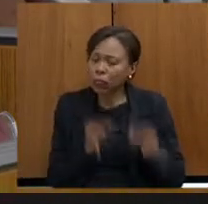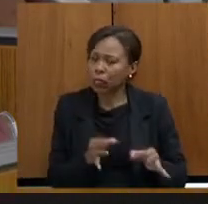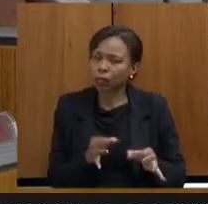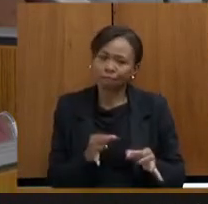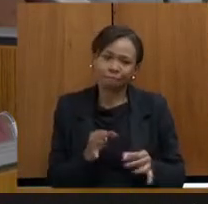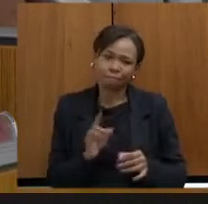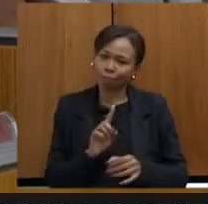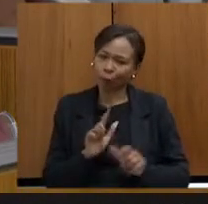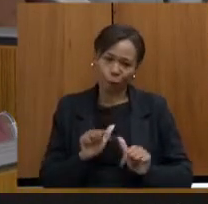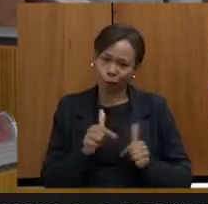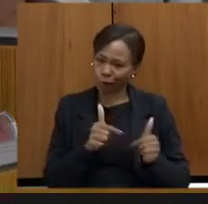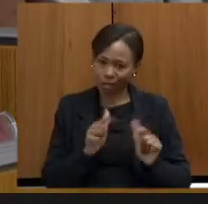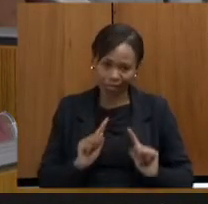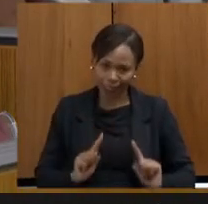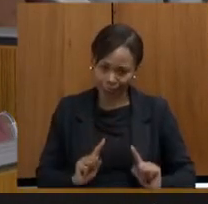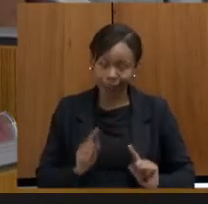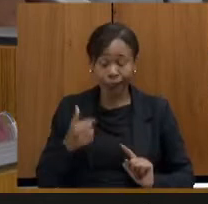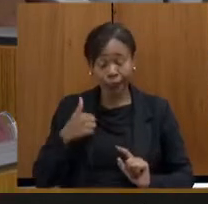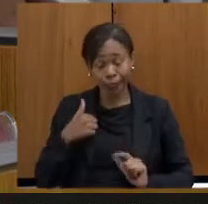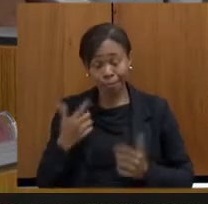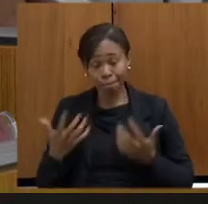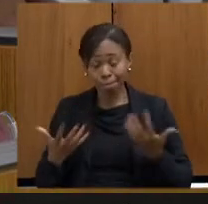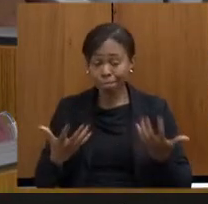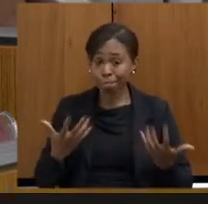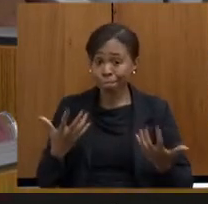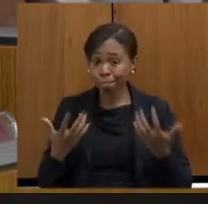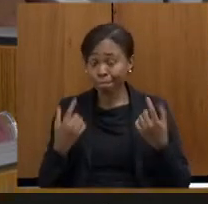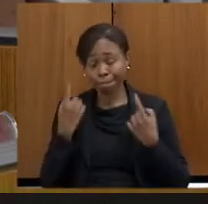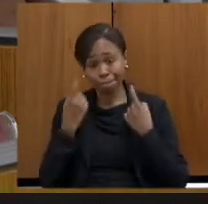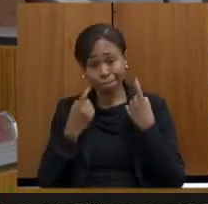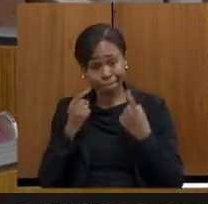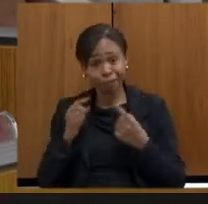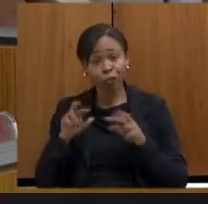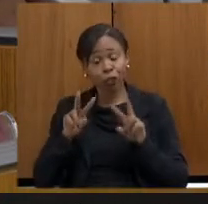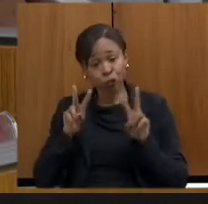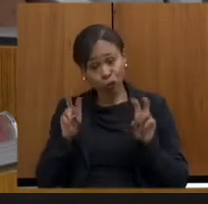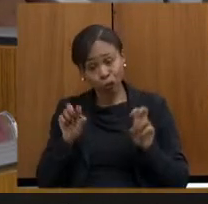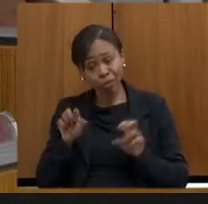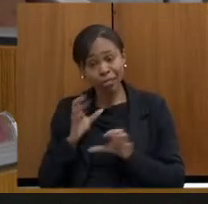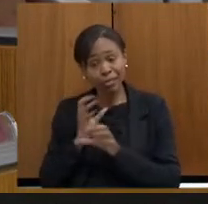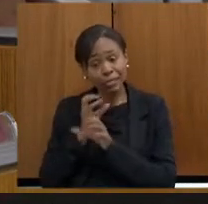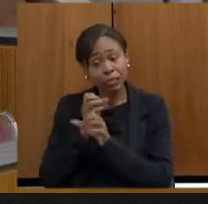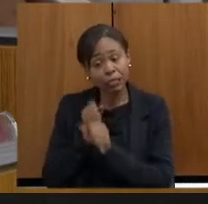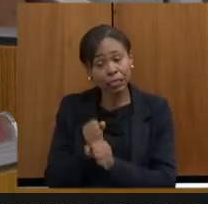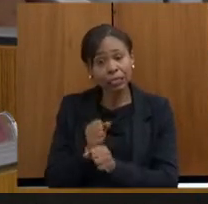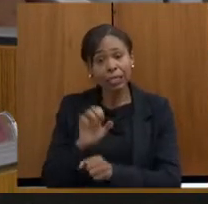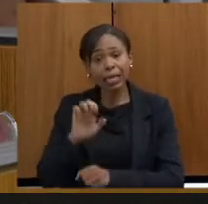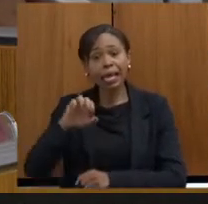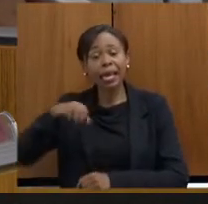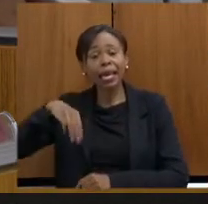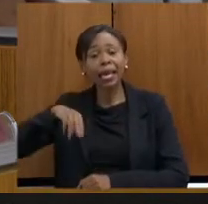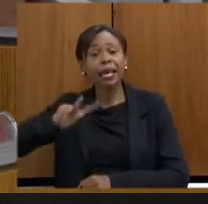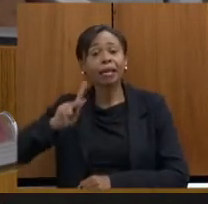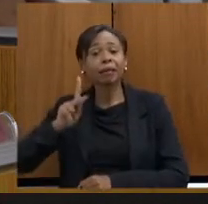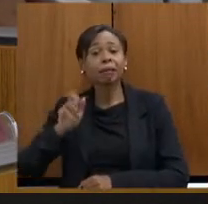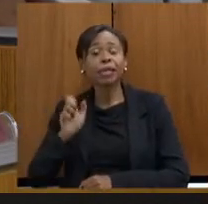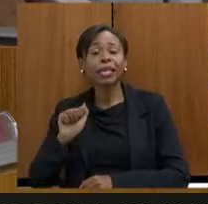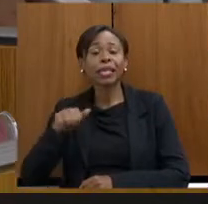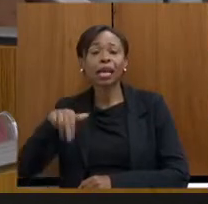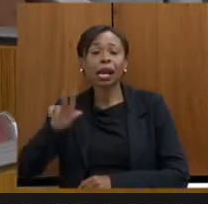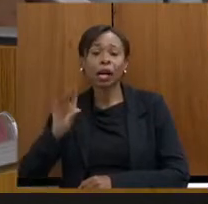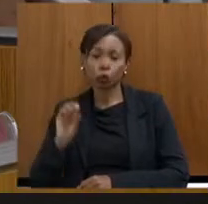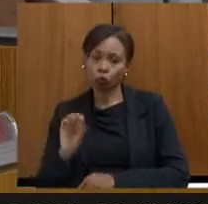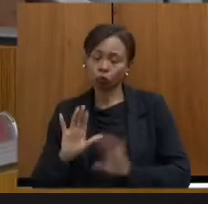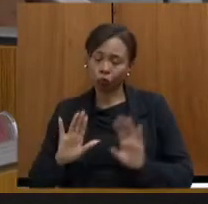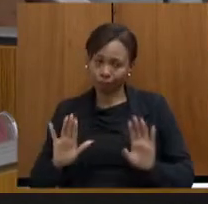restrições na discussão do empenho por isso. Por isso que eu sempre procuro colocar aqui no que está liquidado, no que está pago.